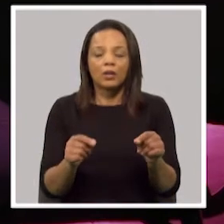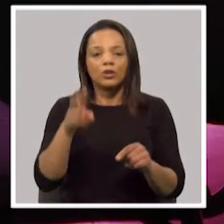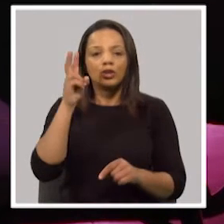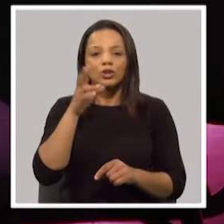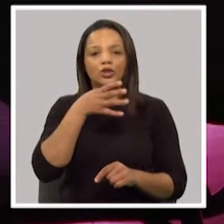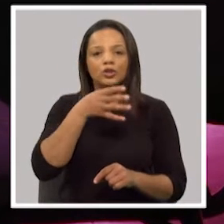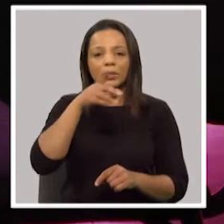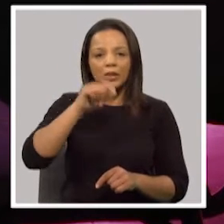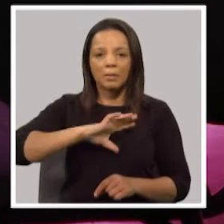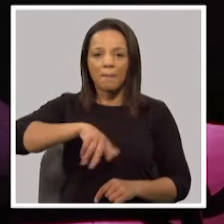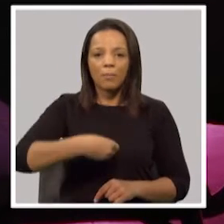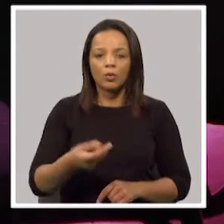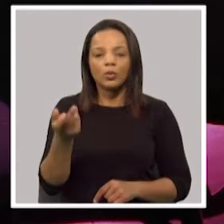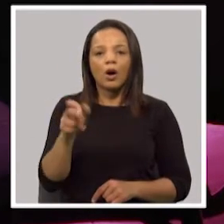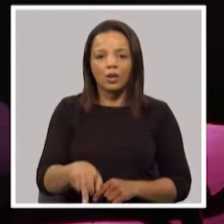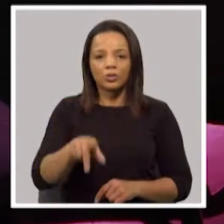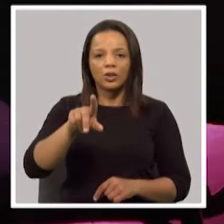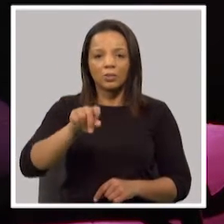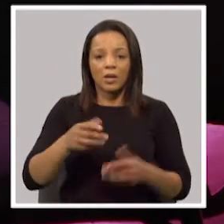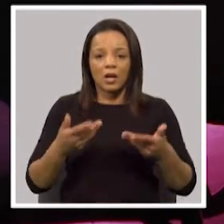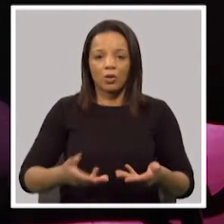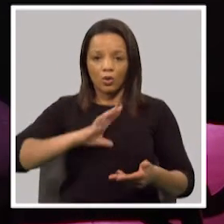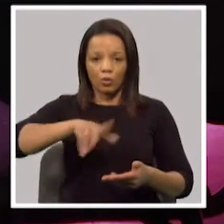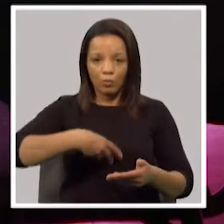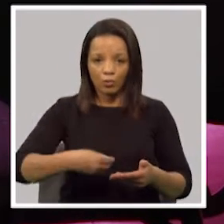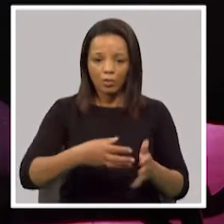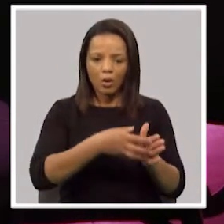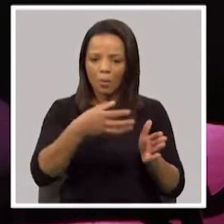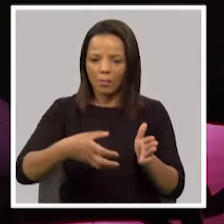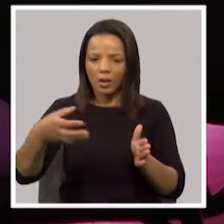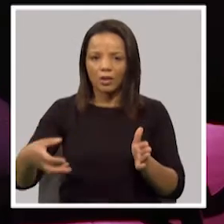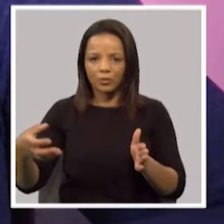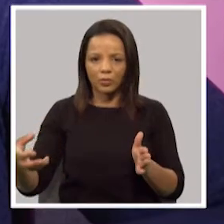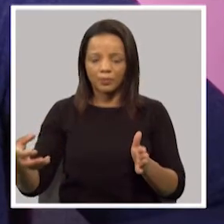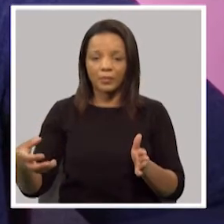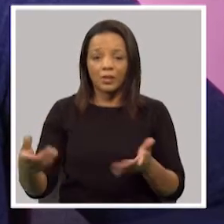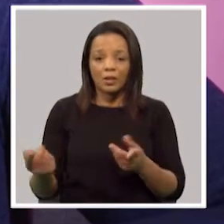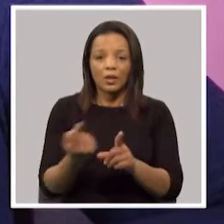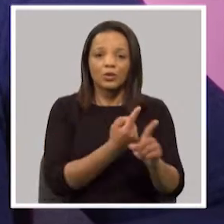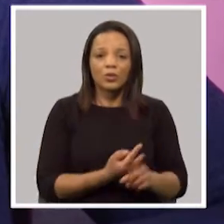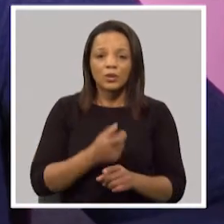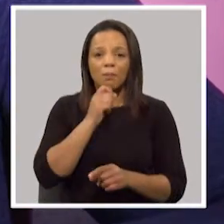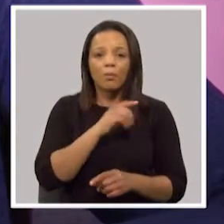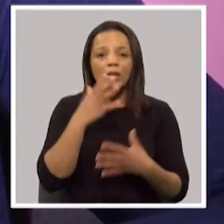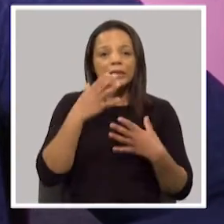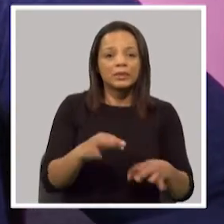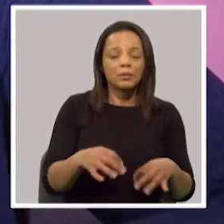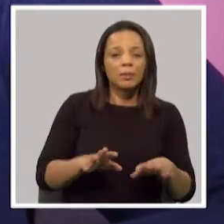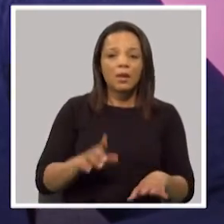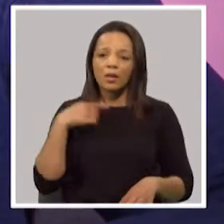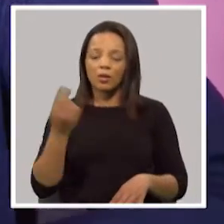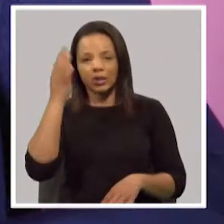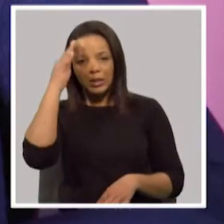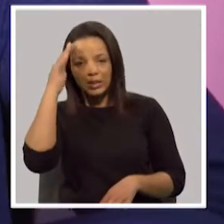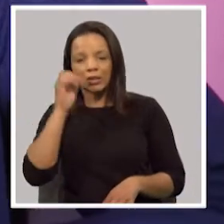rádio explica também aquilo que se passa no mundo e agora cada vez mais o mundo é um lugar complexo. As coisas podiam ser mais simples, não é? Mas